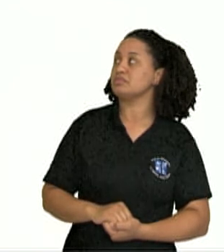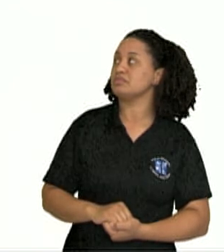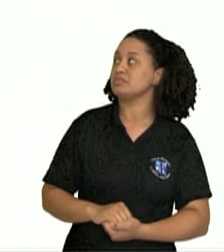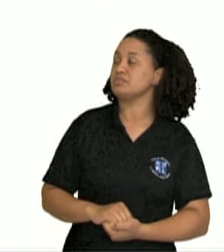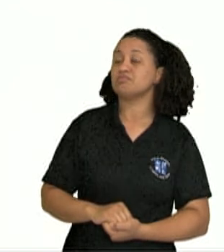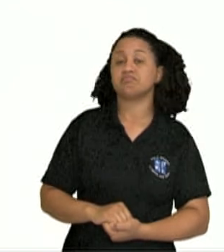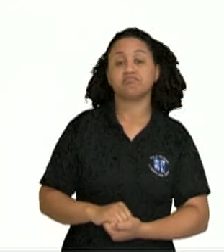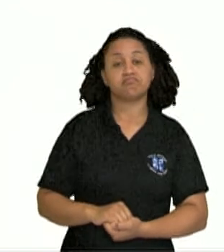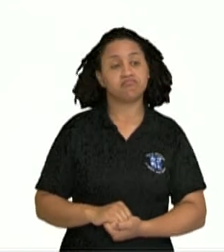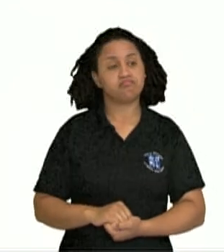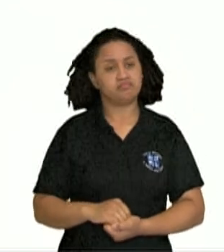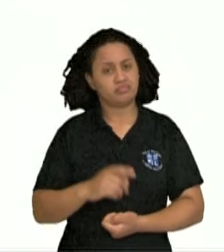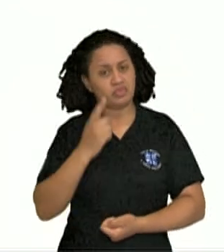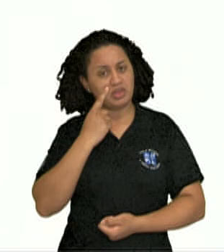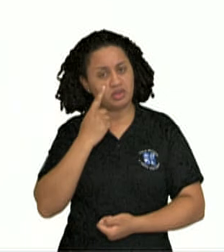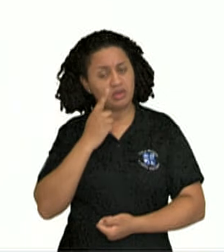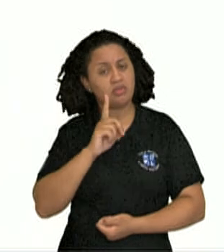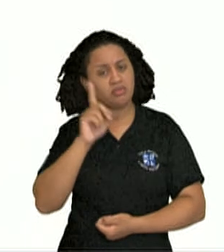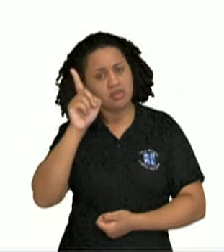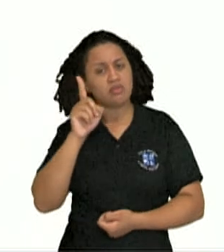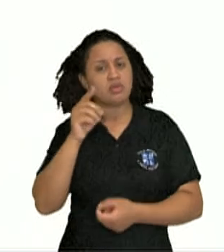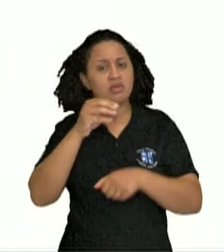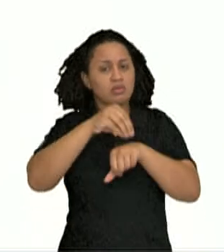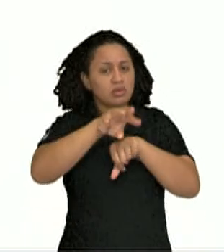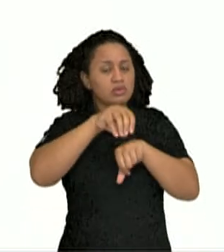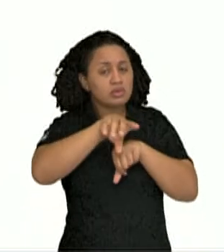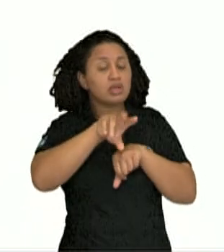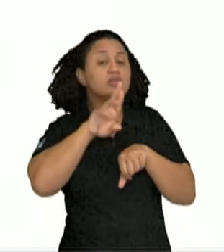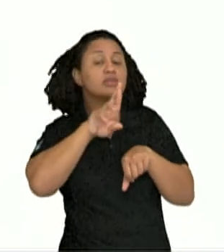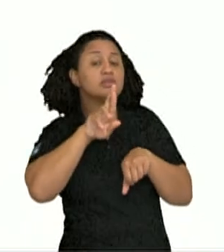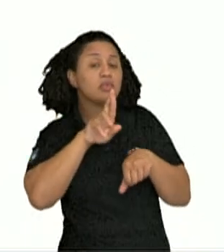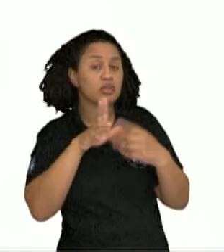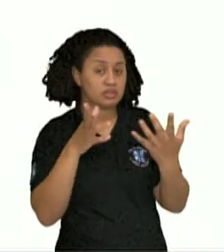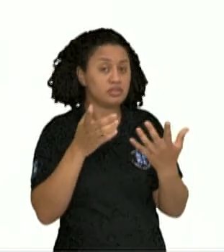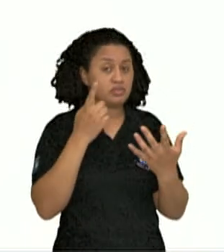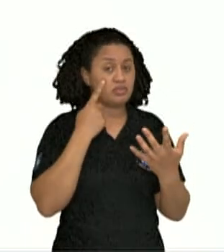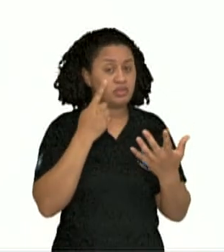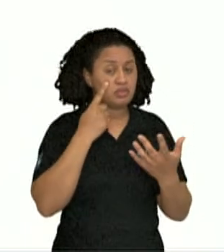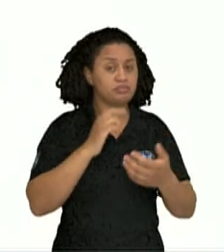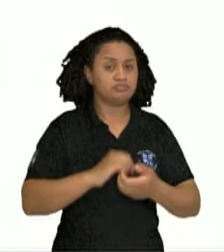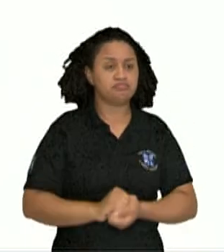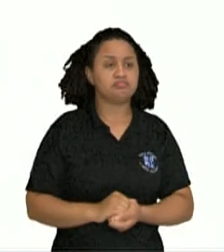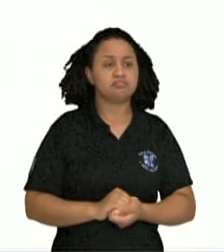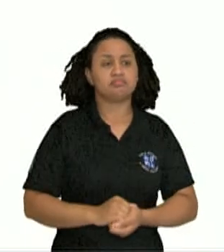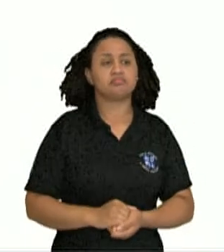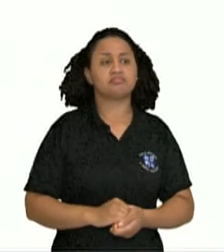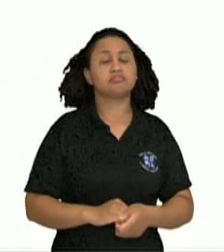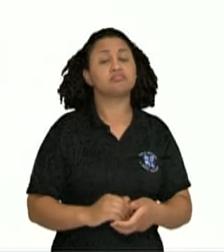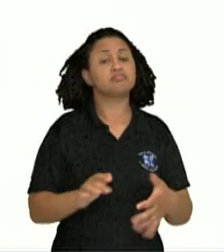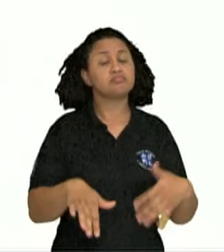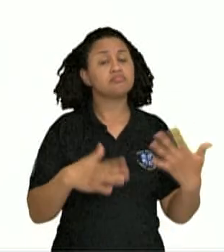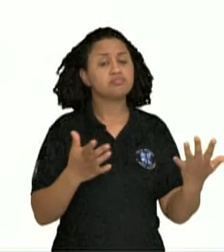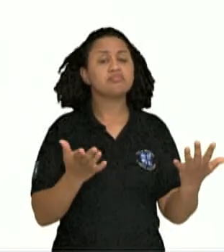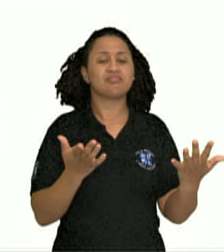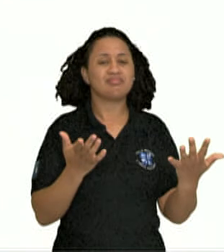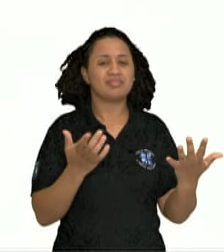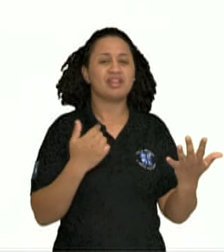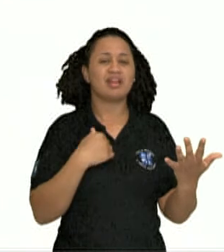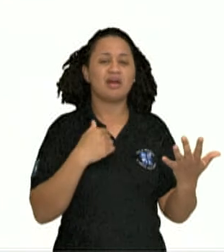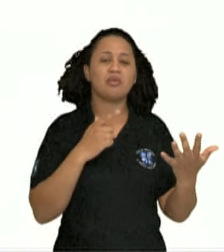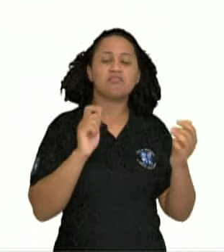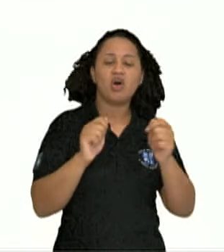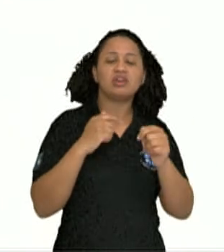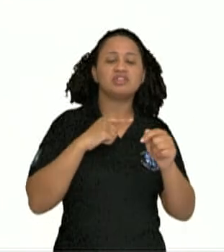tus inimigos. Então, quem pode ser aí o inimigo? Nossa, pode ser uma série de fatores que surgem, né? O